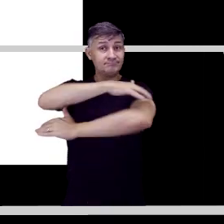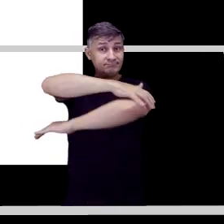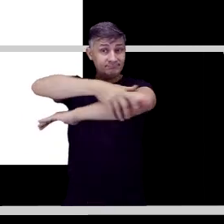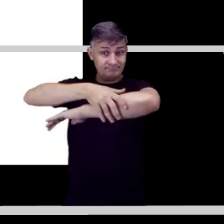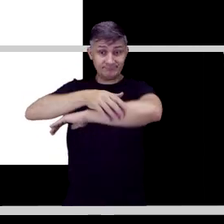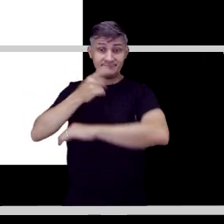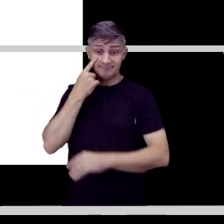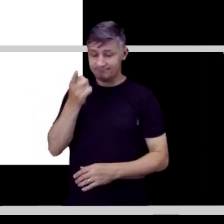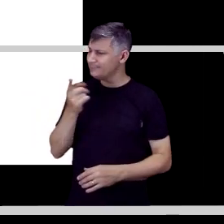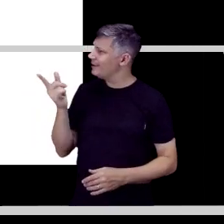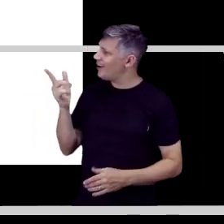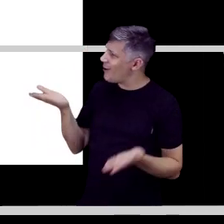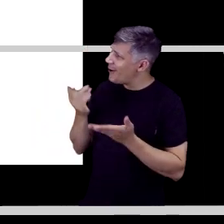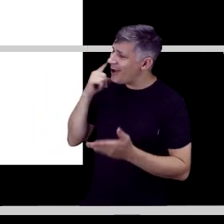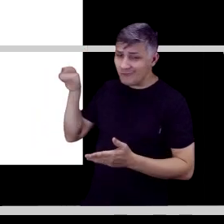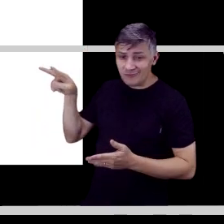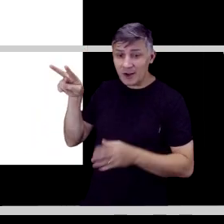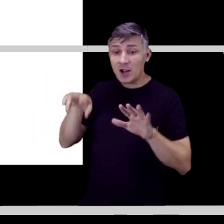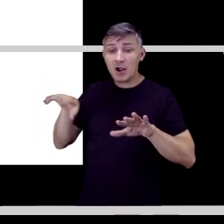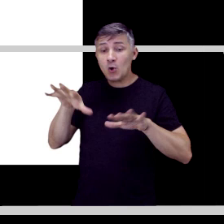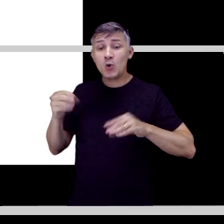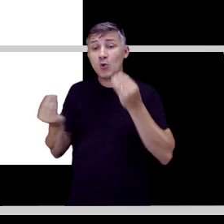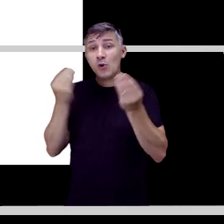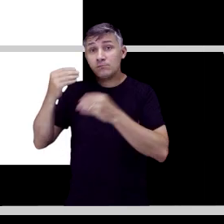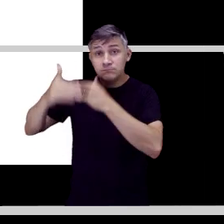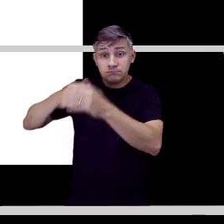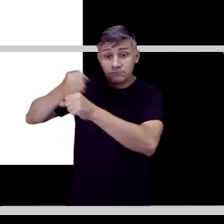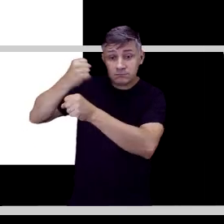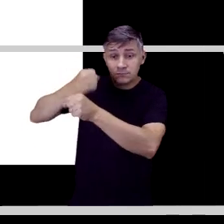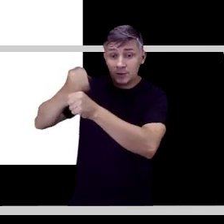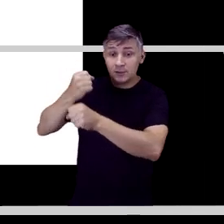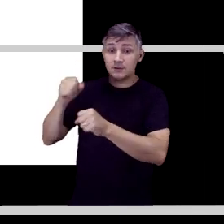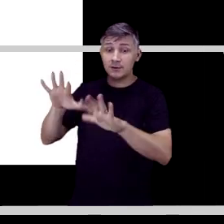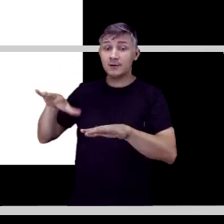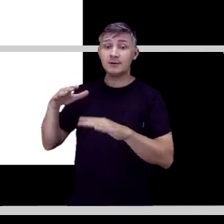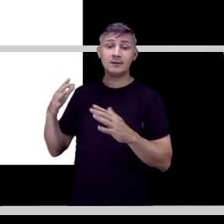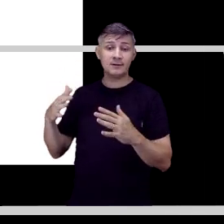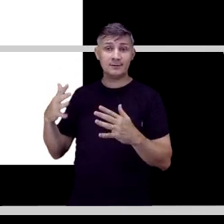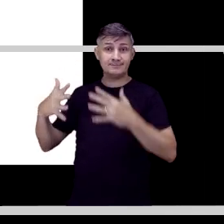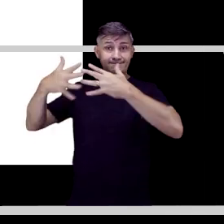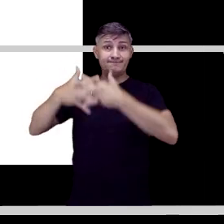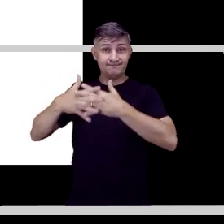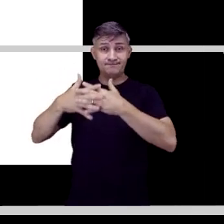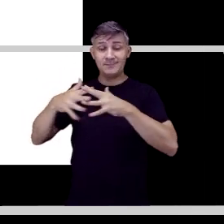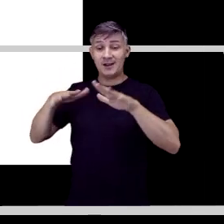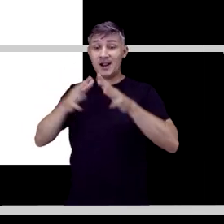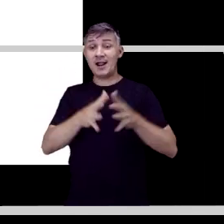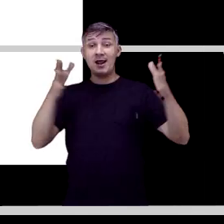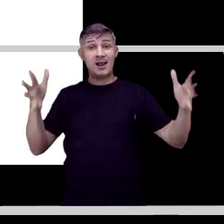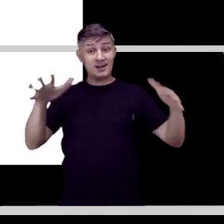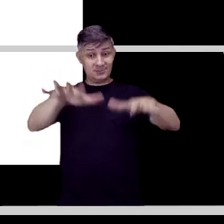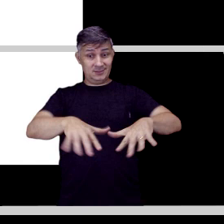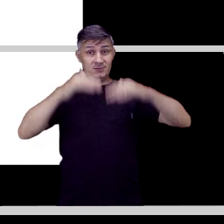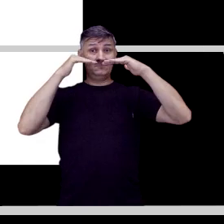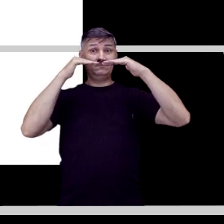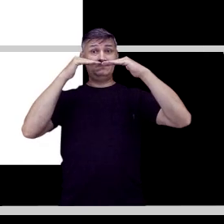de cima, de que a gente consegue visualizar bem nessa foto de obra também essa conformação, né, da grande laje